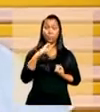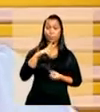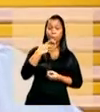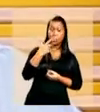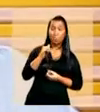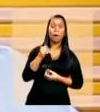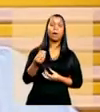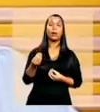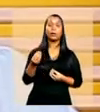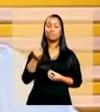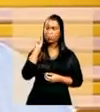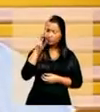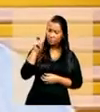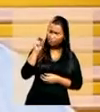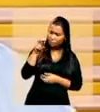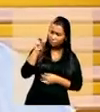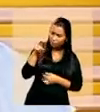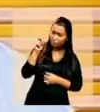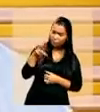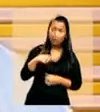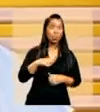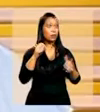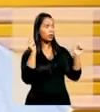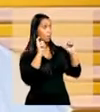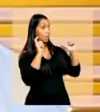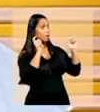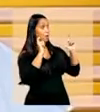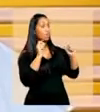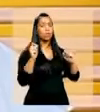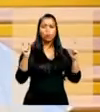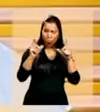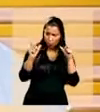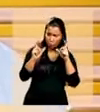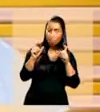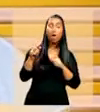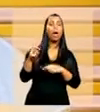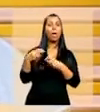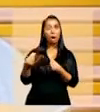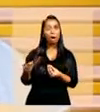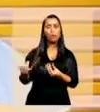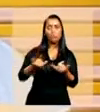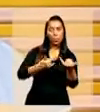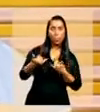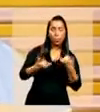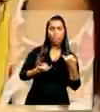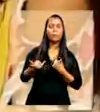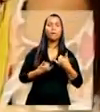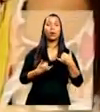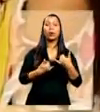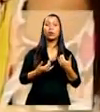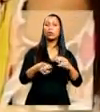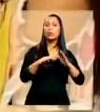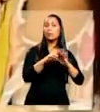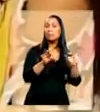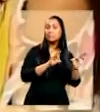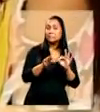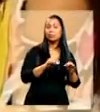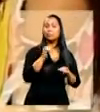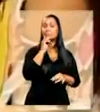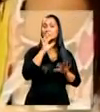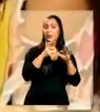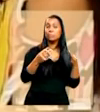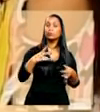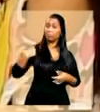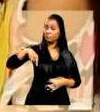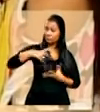os pais lhe der ouvido, atenção, né? Então, procurar programas simples, como, por